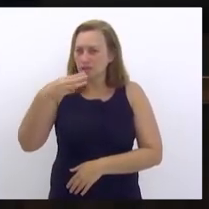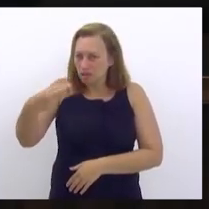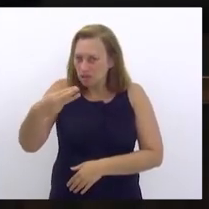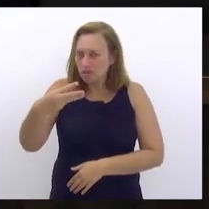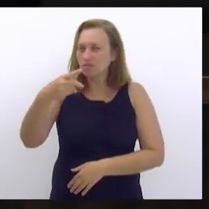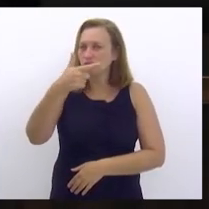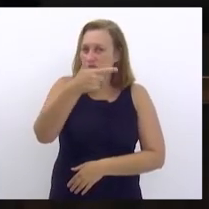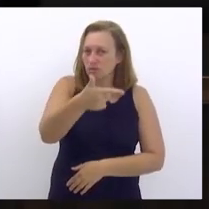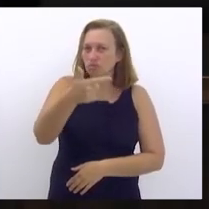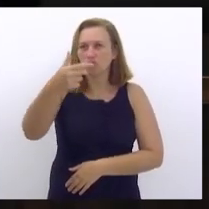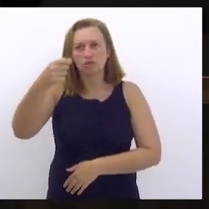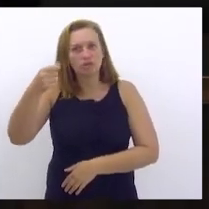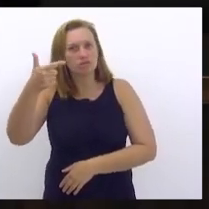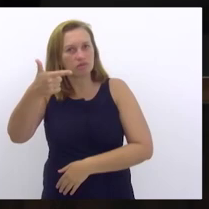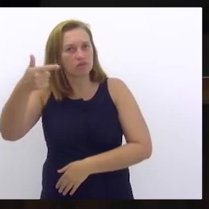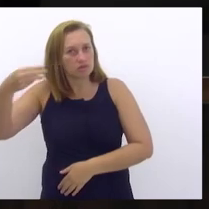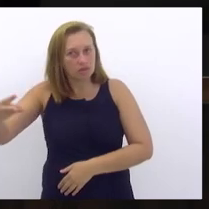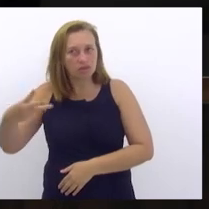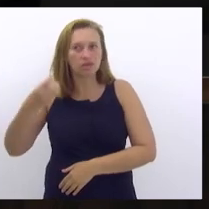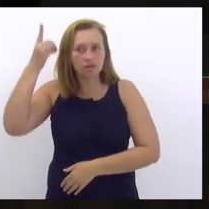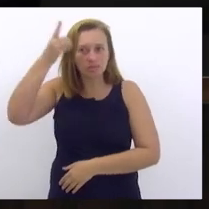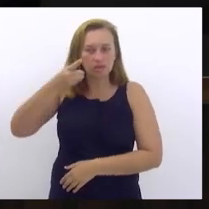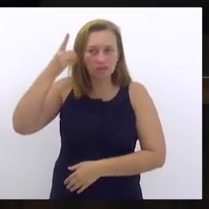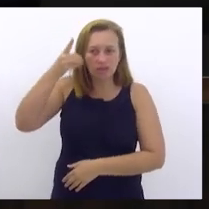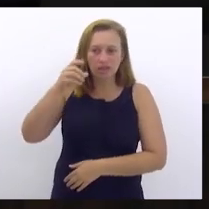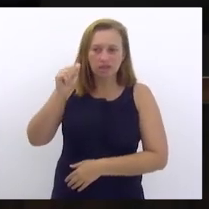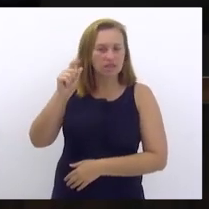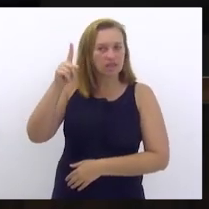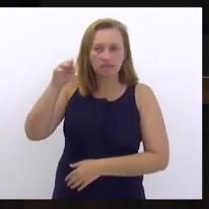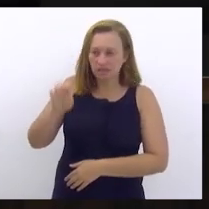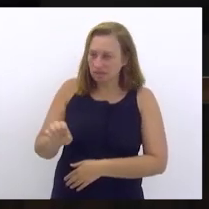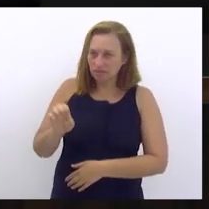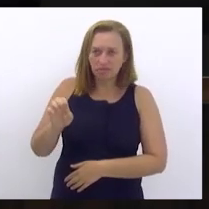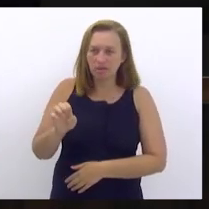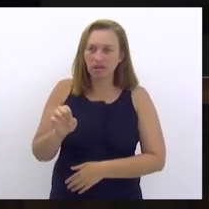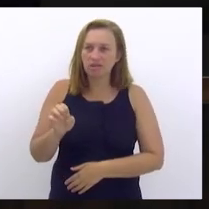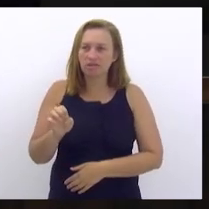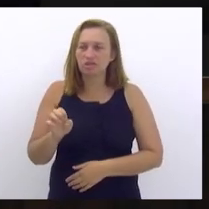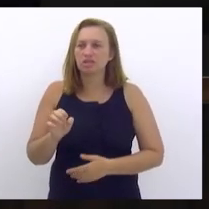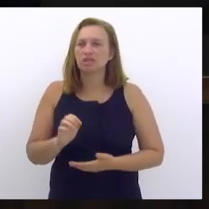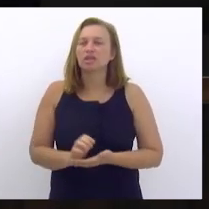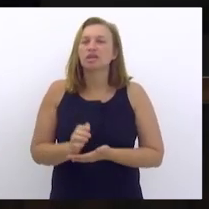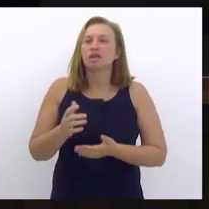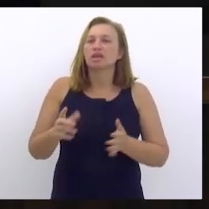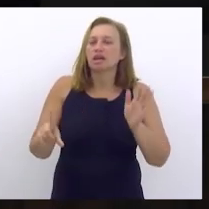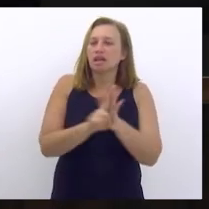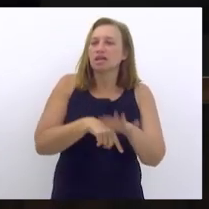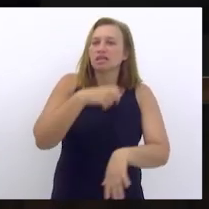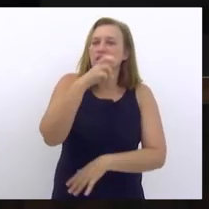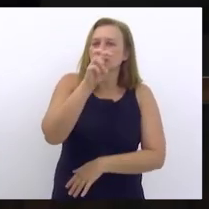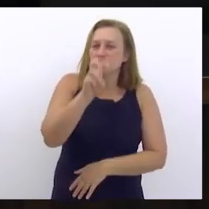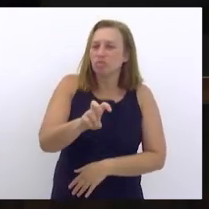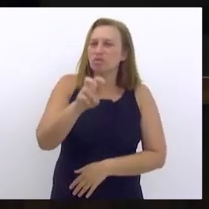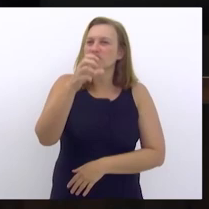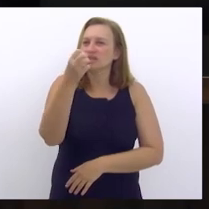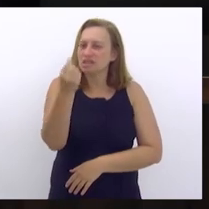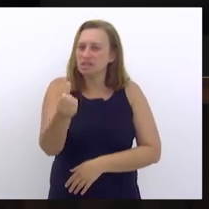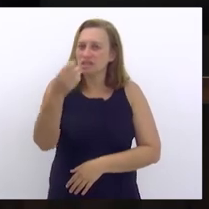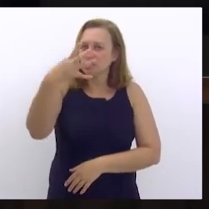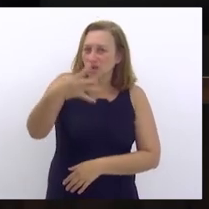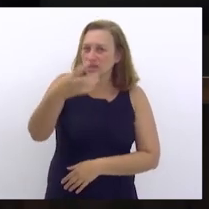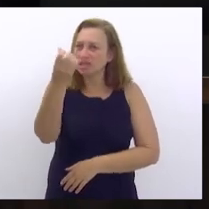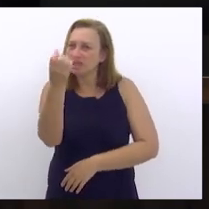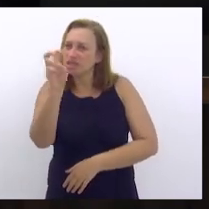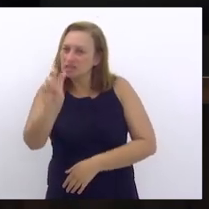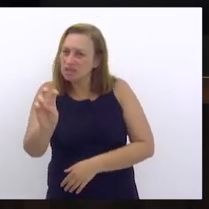1243/2023, de autoria da deputada Dani Balbi, que altera um anexo da lei 5.645, 6 de janeiro de